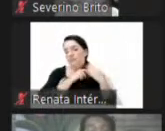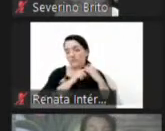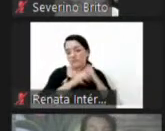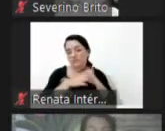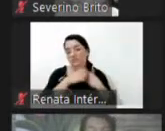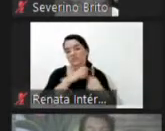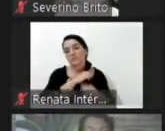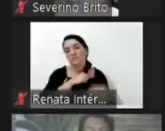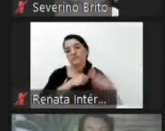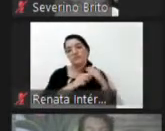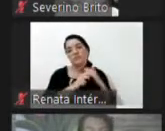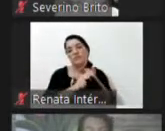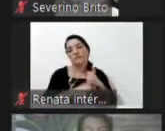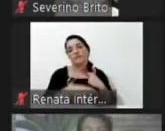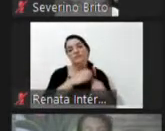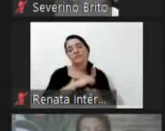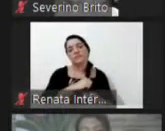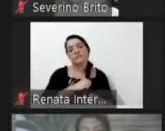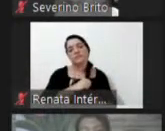Johnny da Silva Rangel,